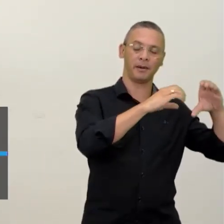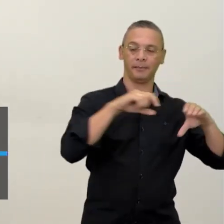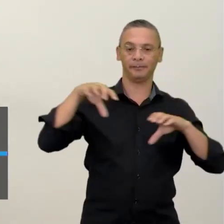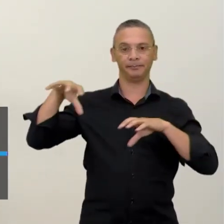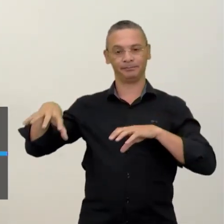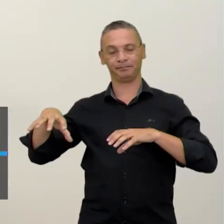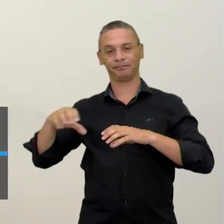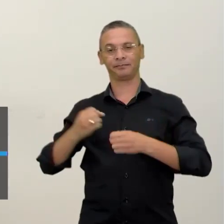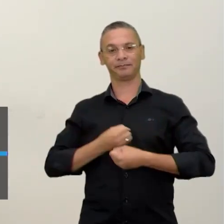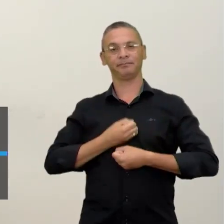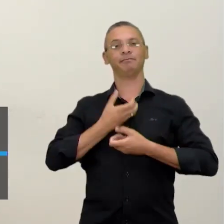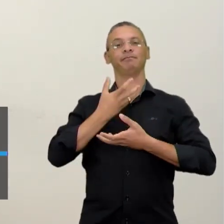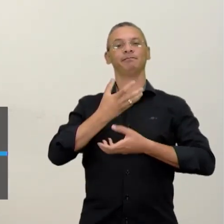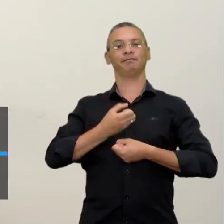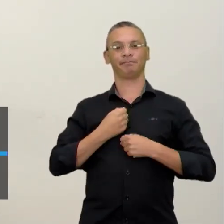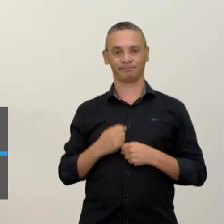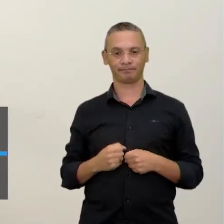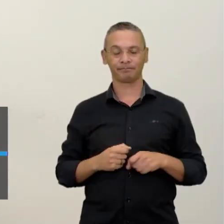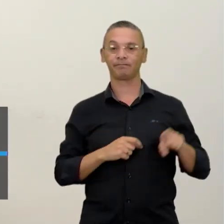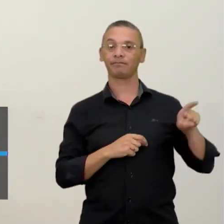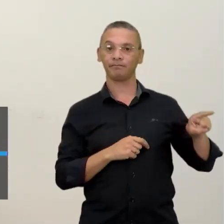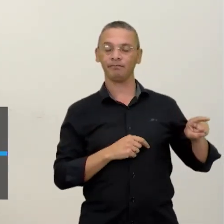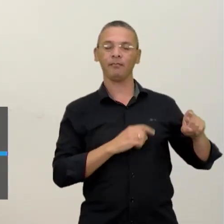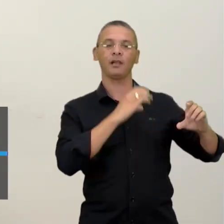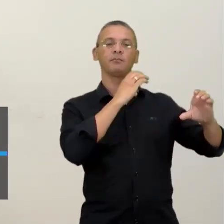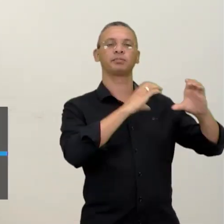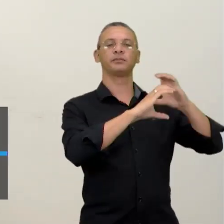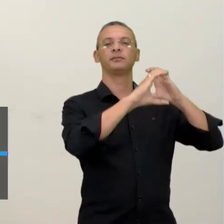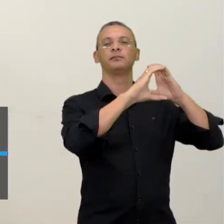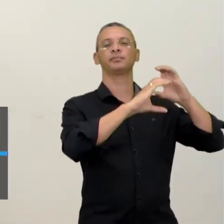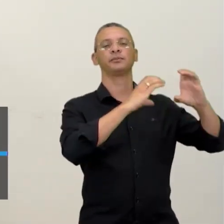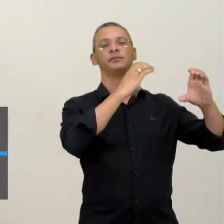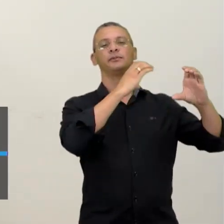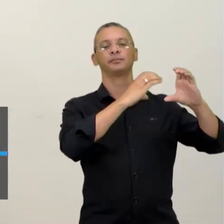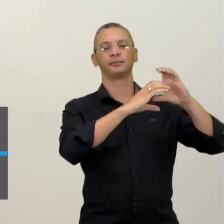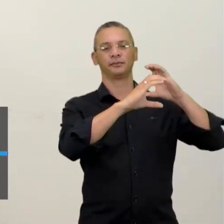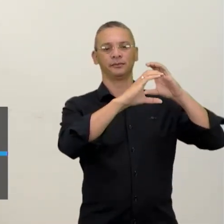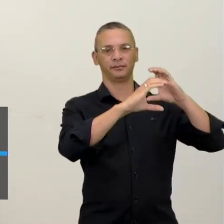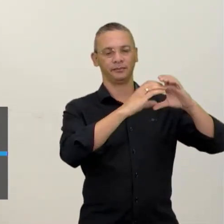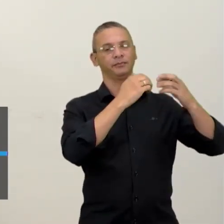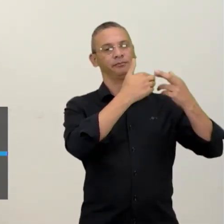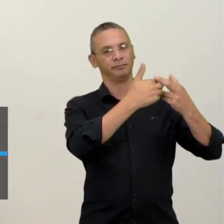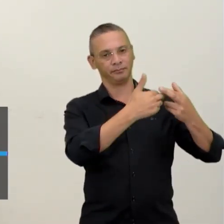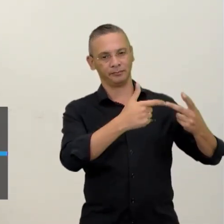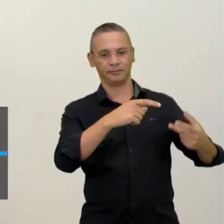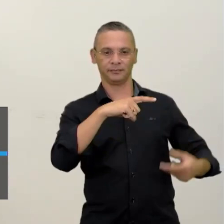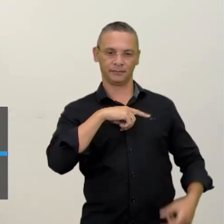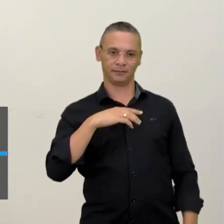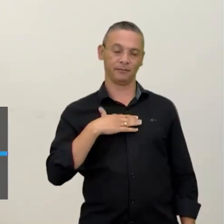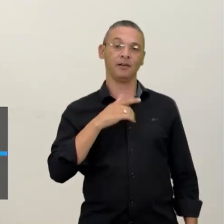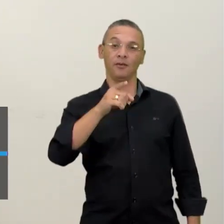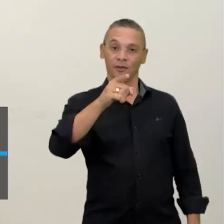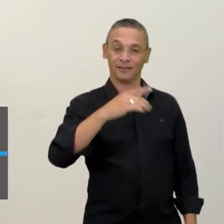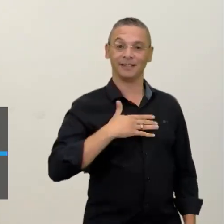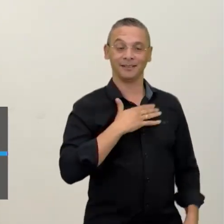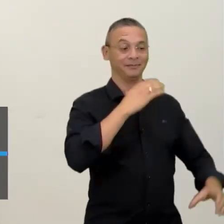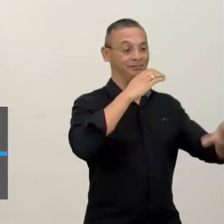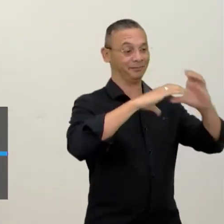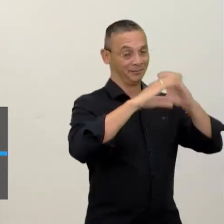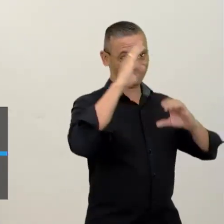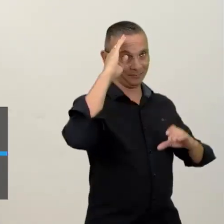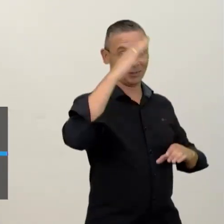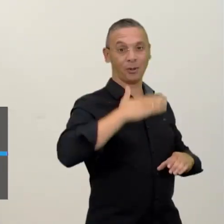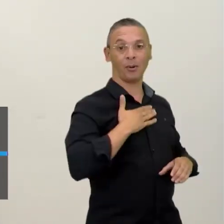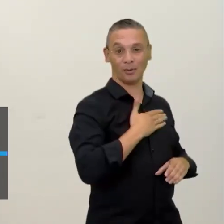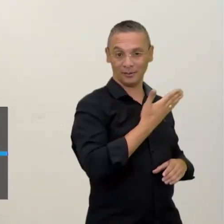surgiram as canções, né? A sua canção favorita, né? Tá aí, que dá uma prova disso. E surgiram